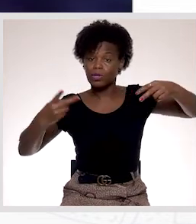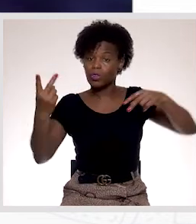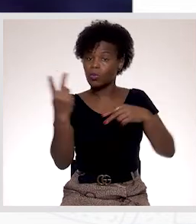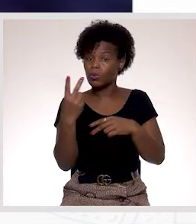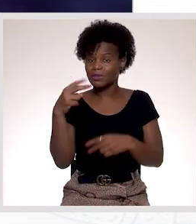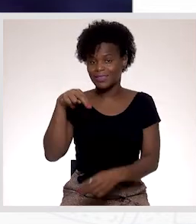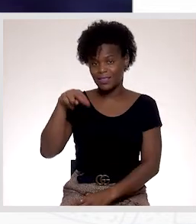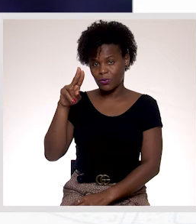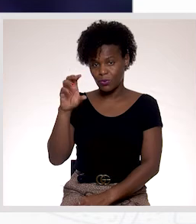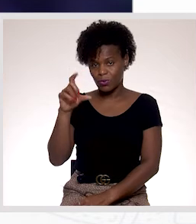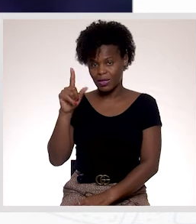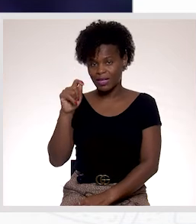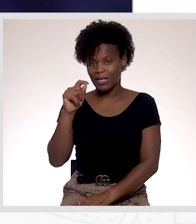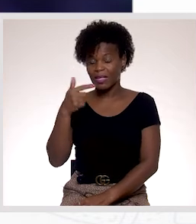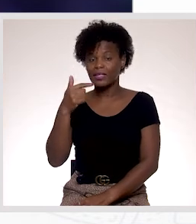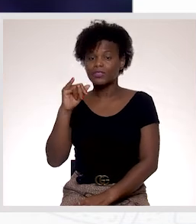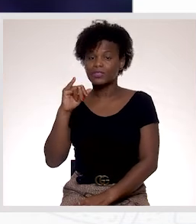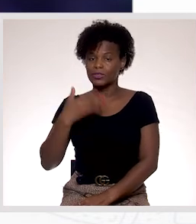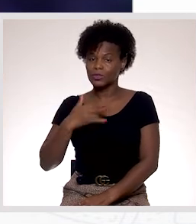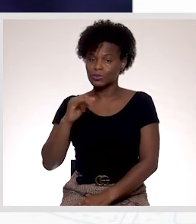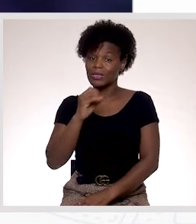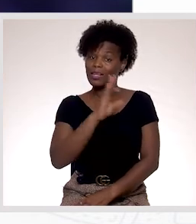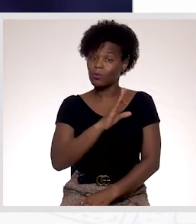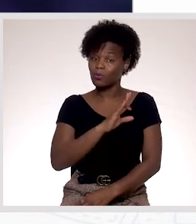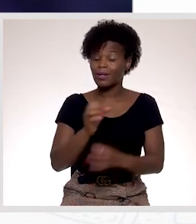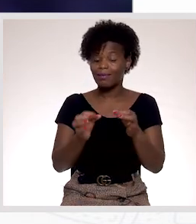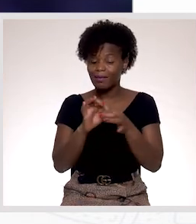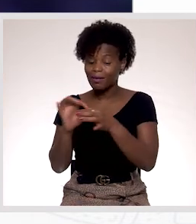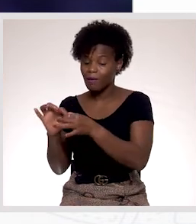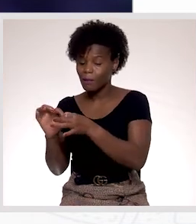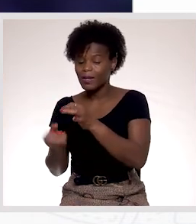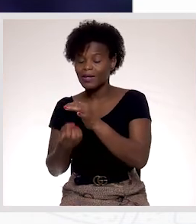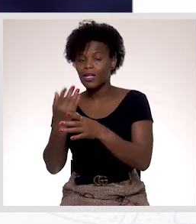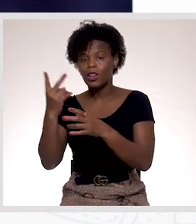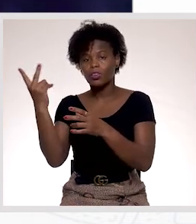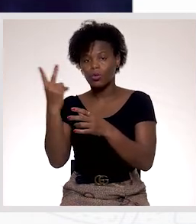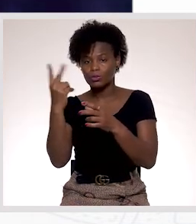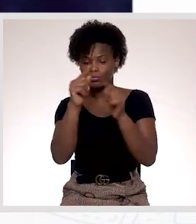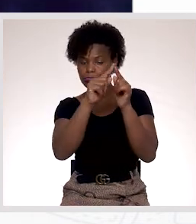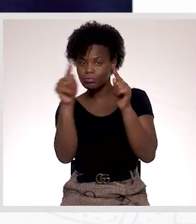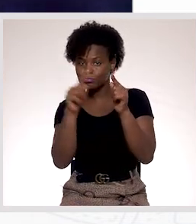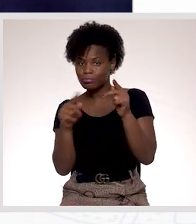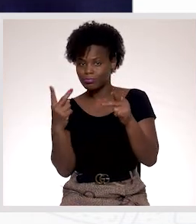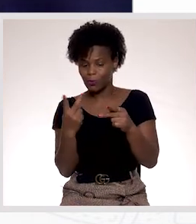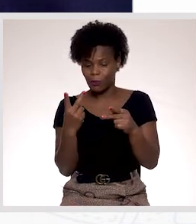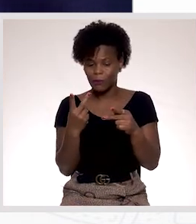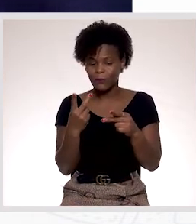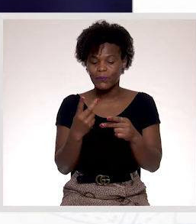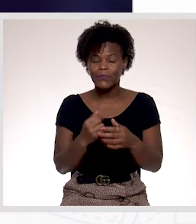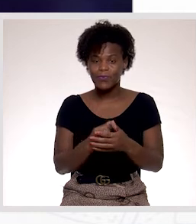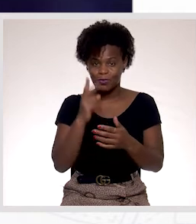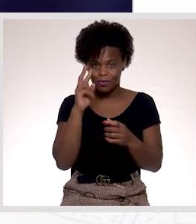cadeias de nucleotídeos que são hidrogênio, ligados um ao outro para formar uma dupla hélice.